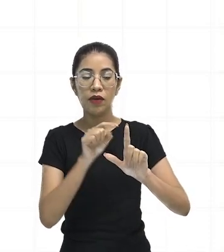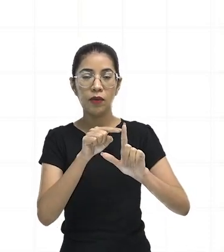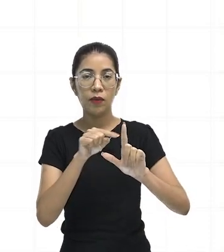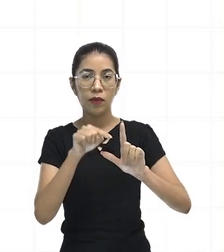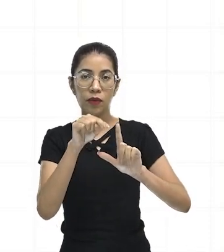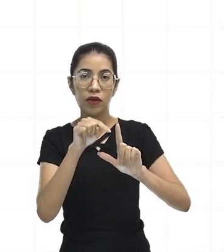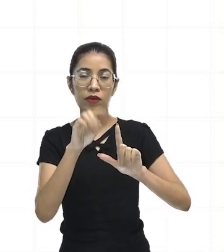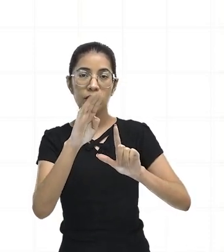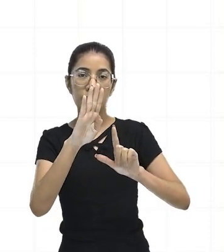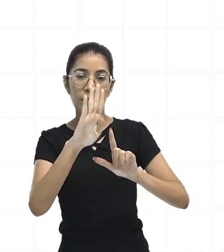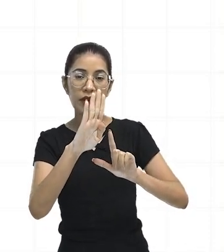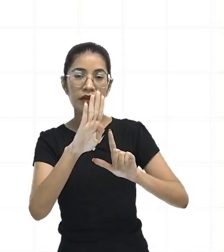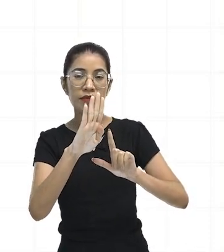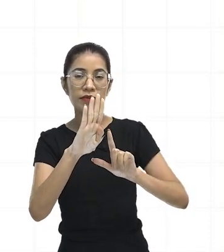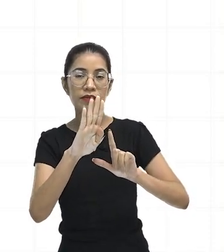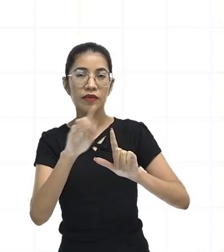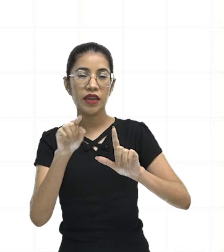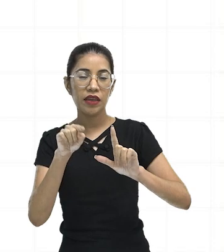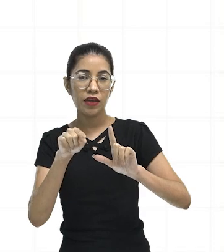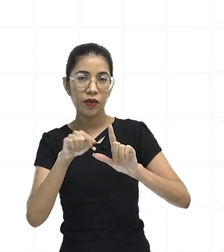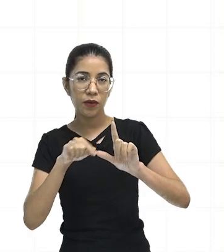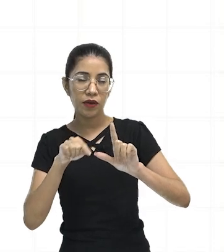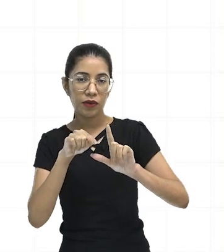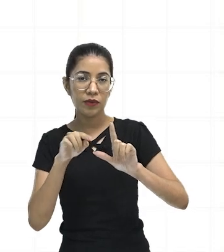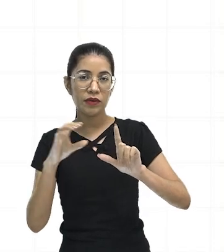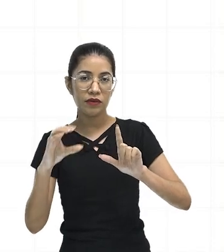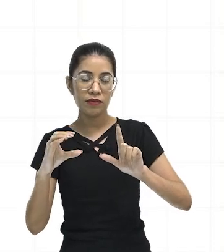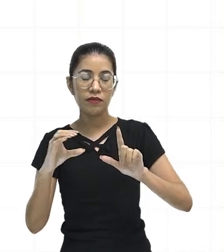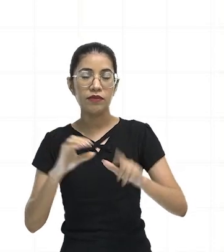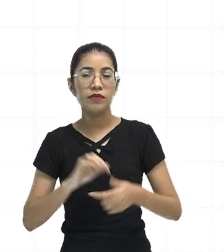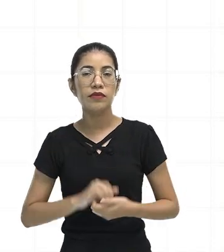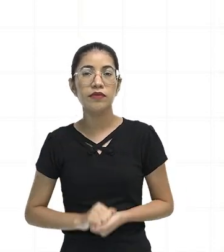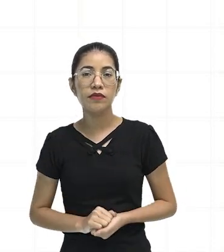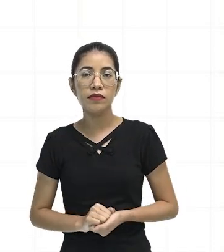ângulo B, vou colocar aqui as proporções, tá? E ângulo C.